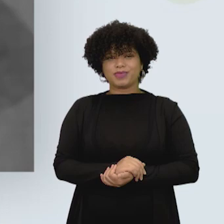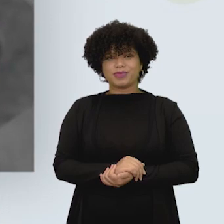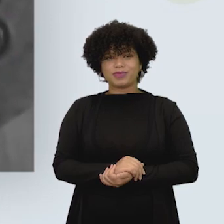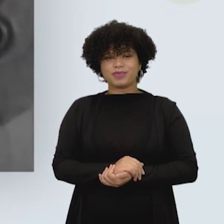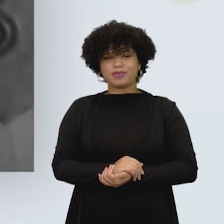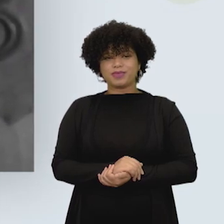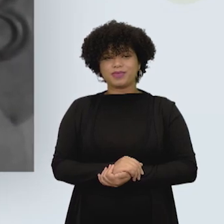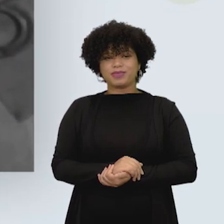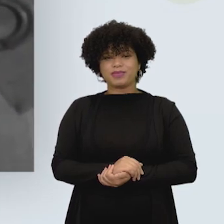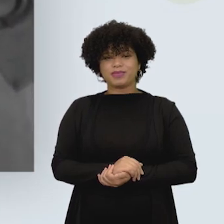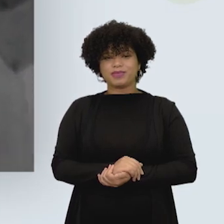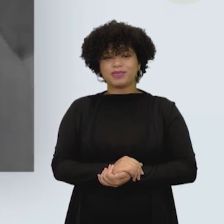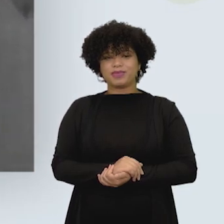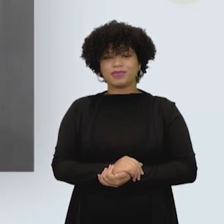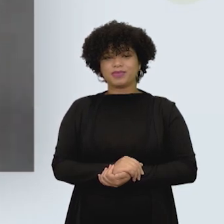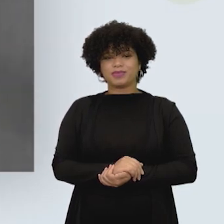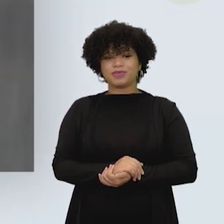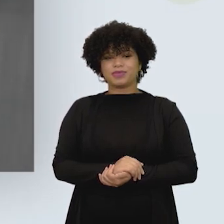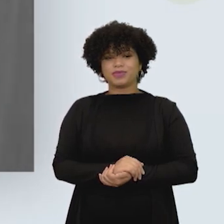Pegar aqui a chave.